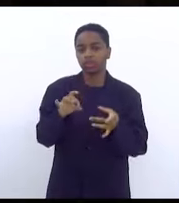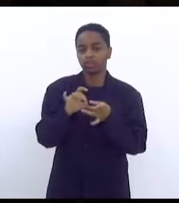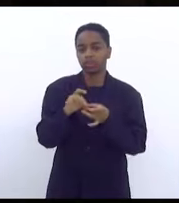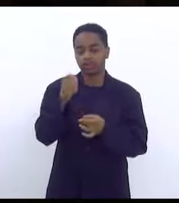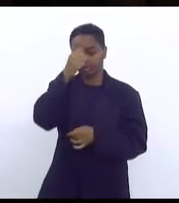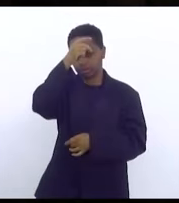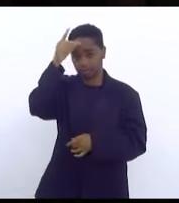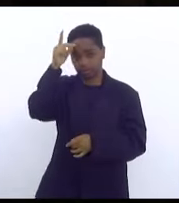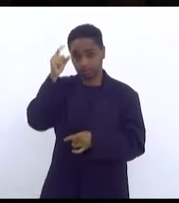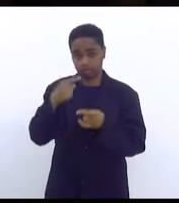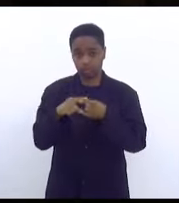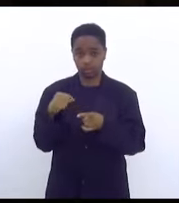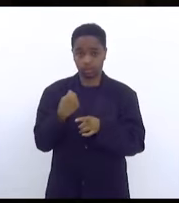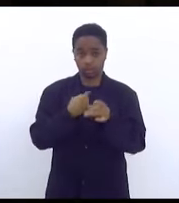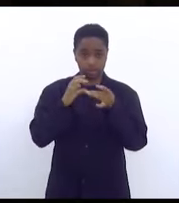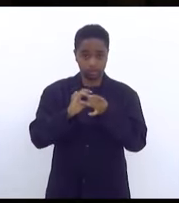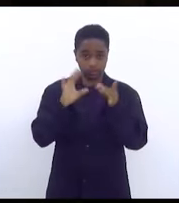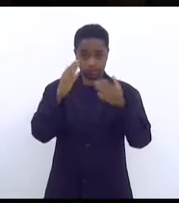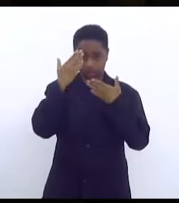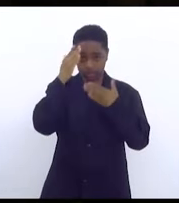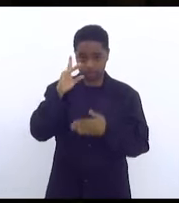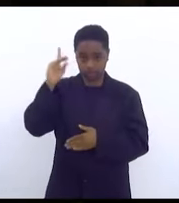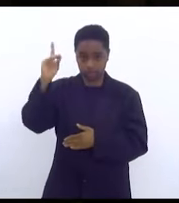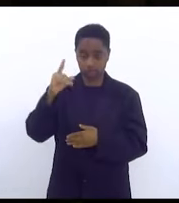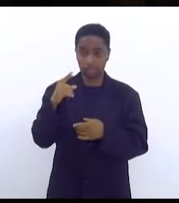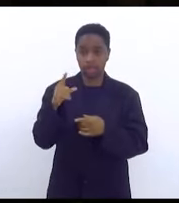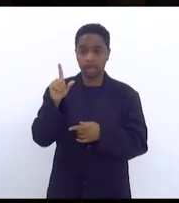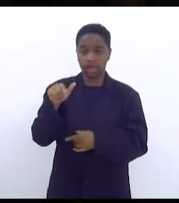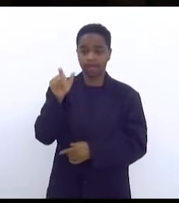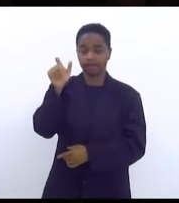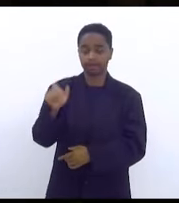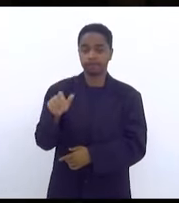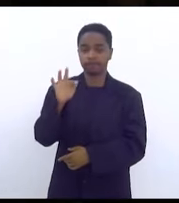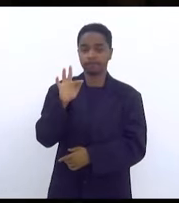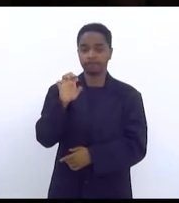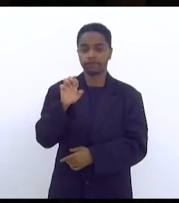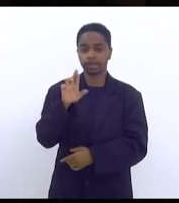essa casa se livrou, graças a Deus, que é o tal do Ferreirinha,